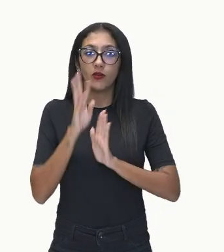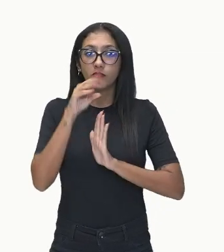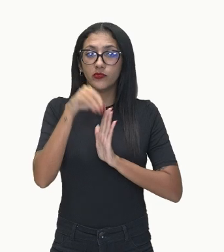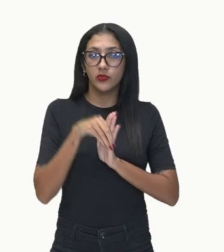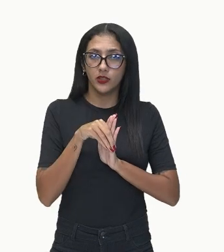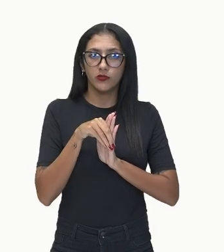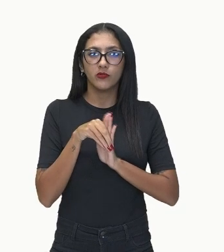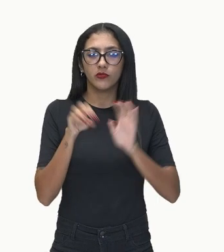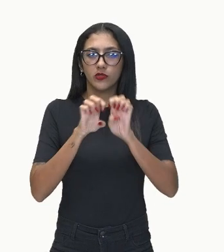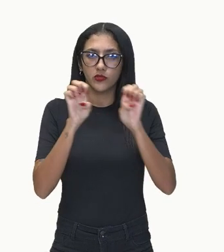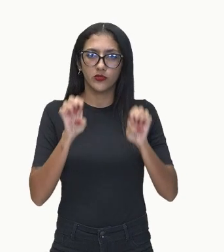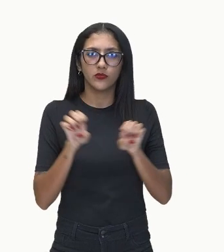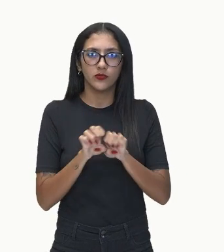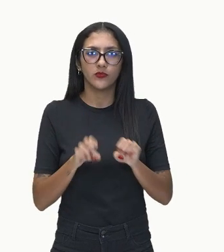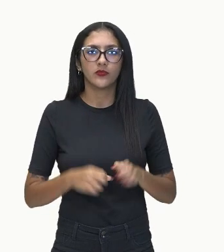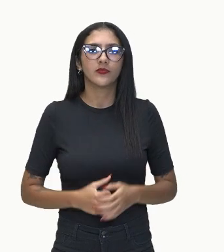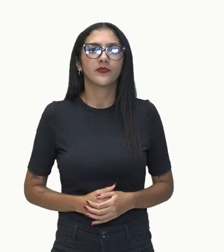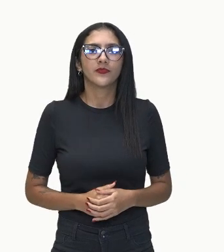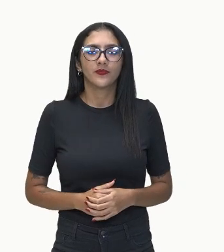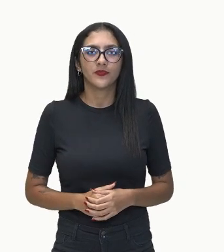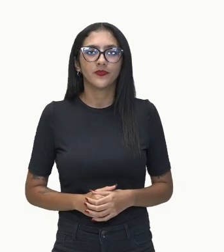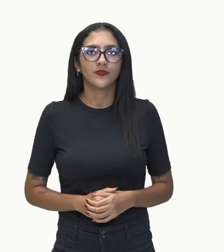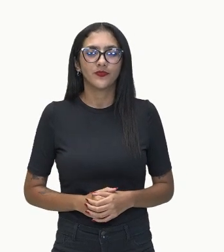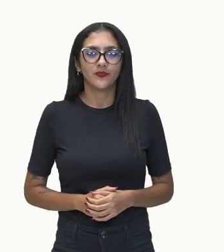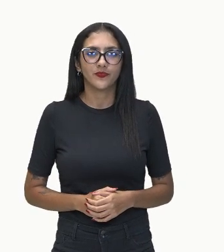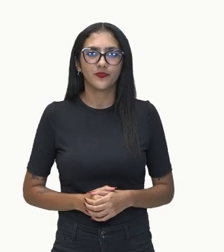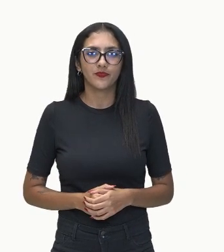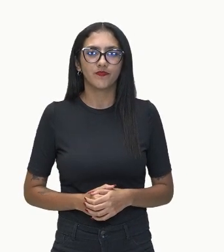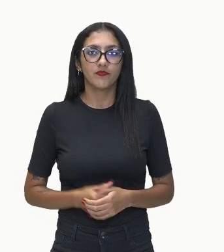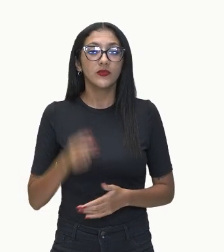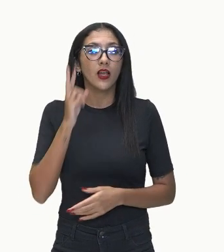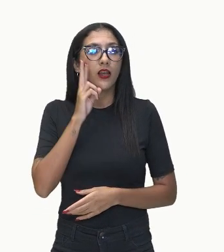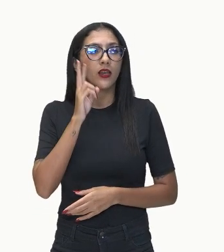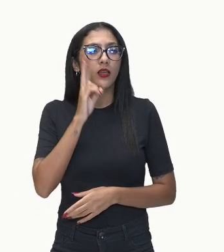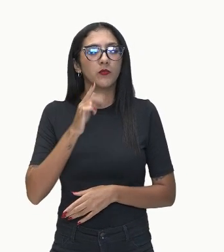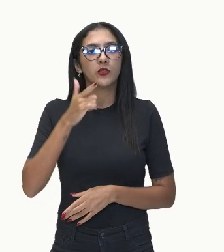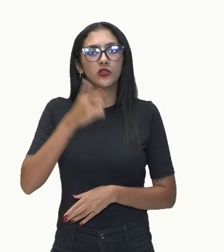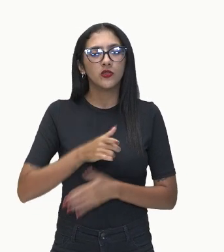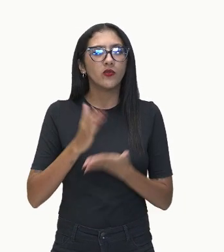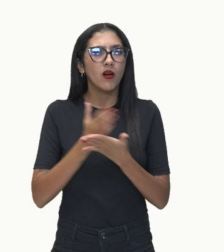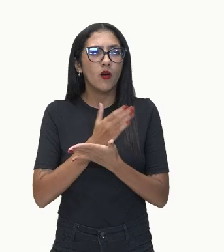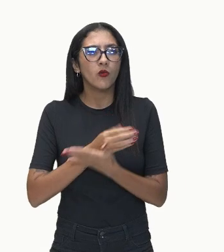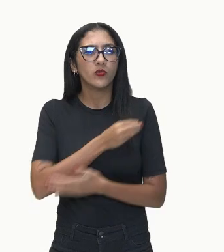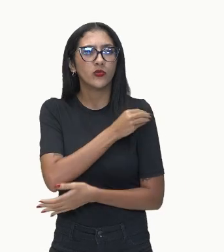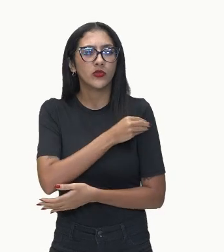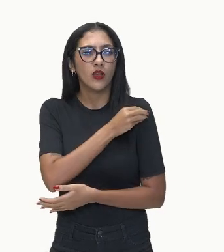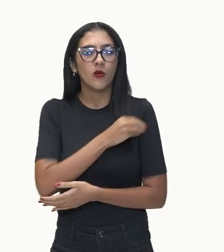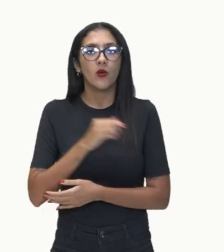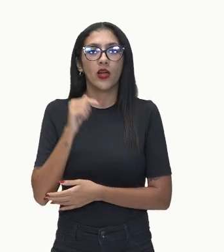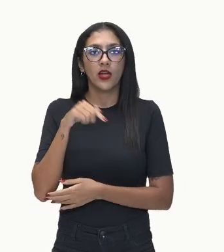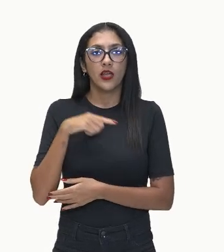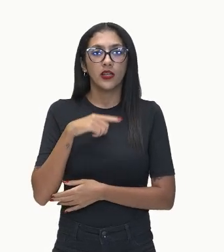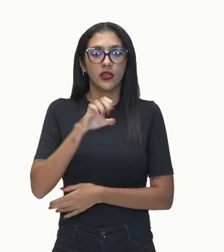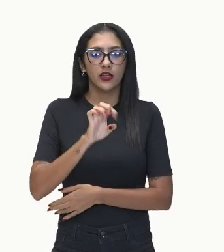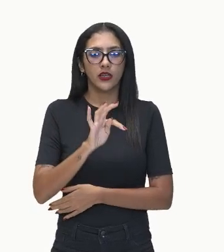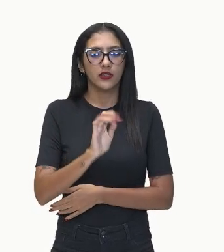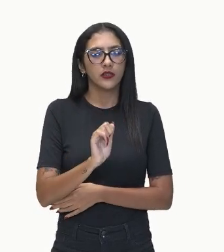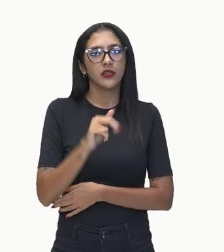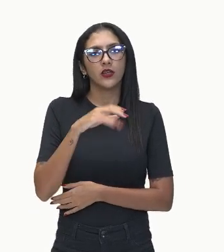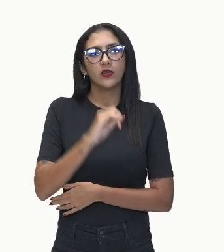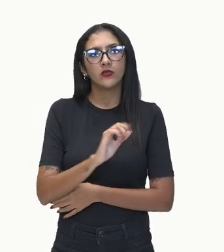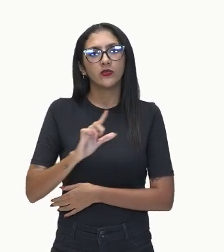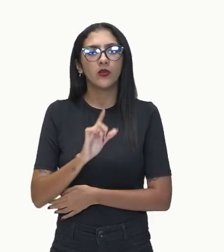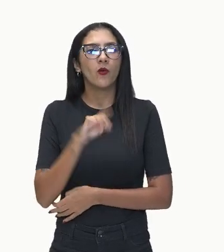isopropílico. E aí, só relembrando aí alguns álcools, o etanol, que é aquele com 2 carbonos, ele